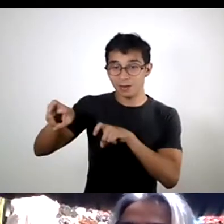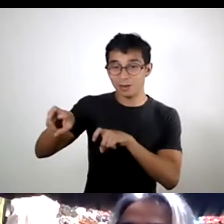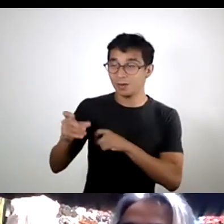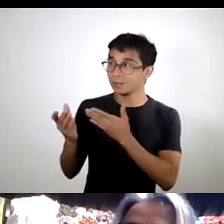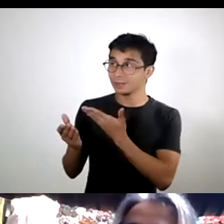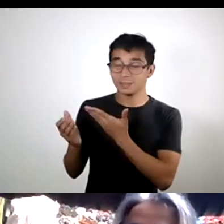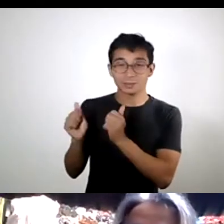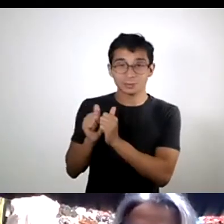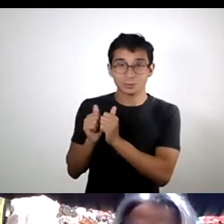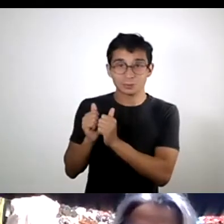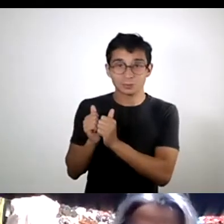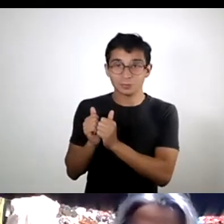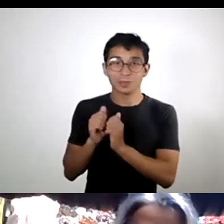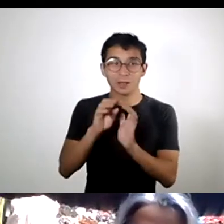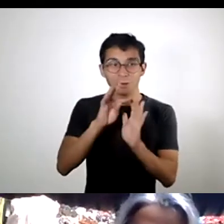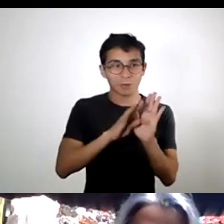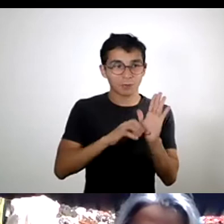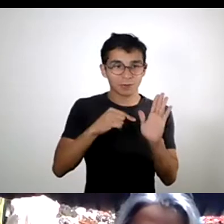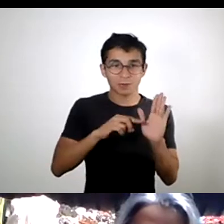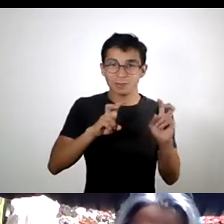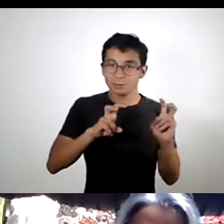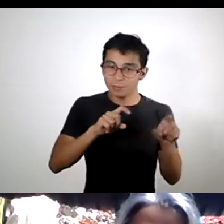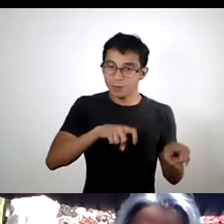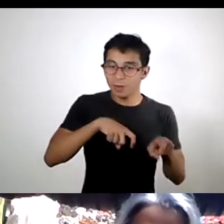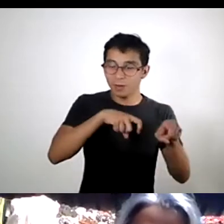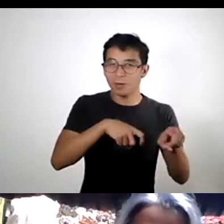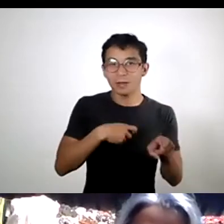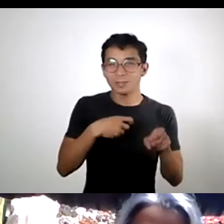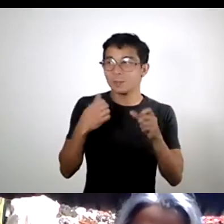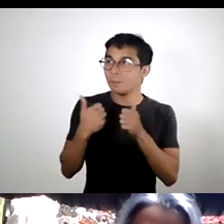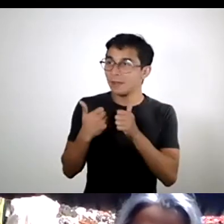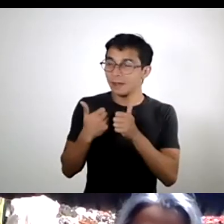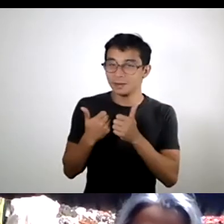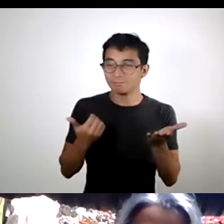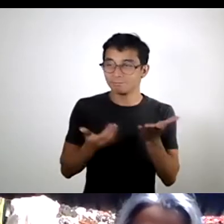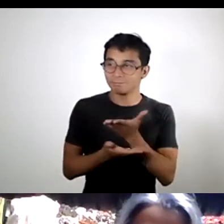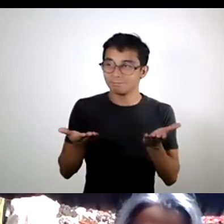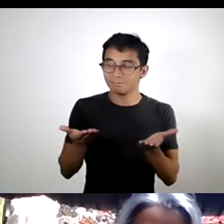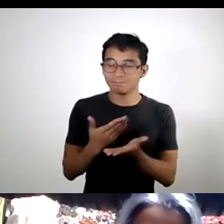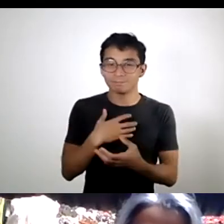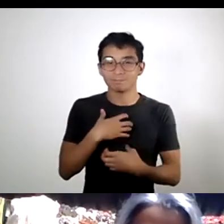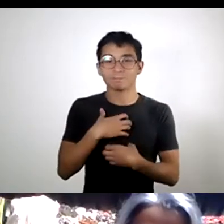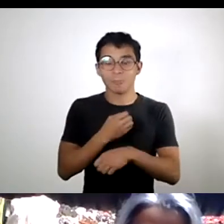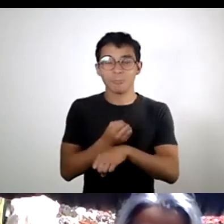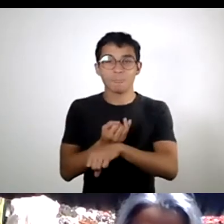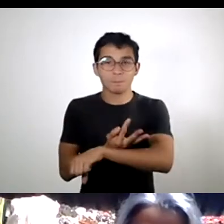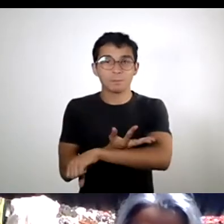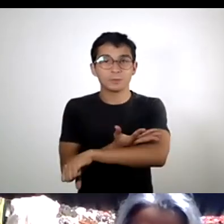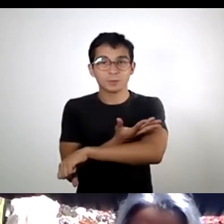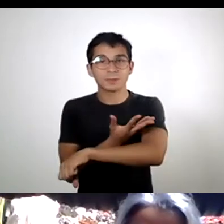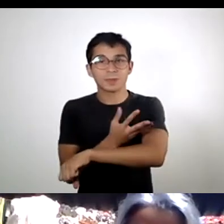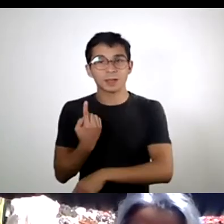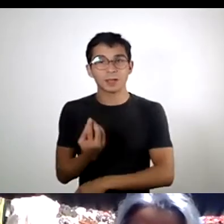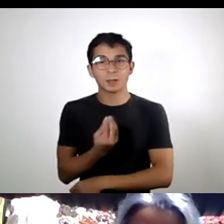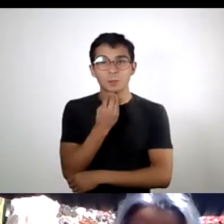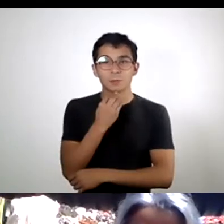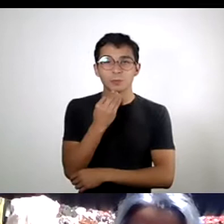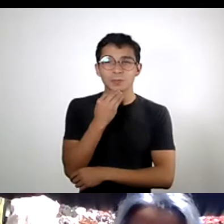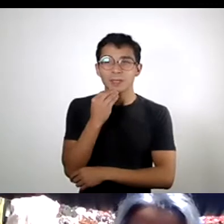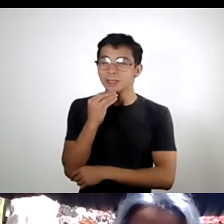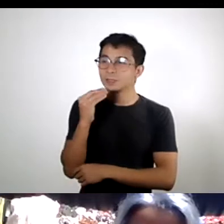nós. Então, de certa forma, nos emociona também poder ser porta-voz dessa escrita, né? Porque a